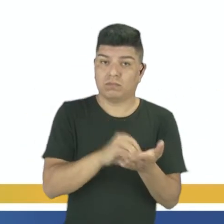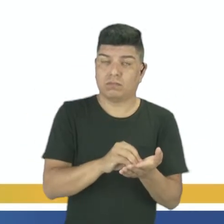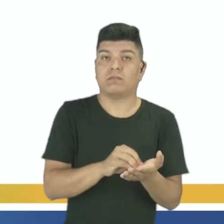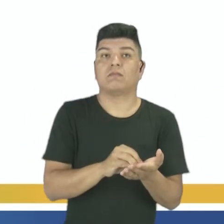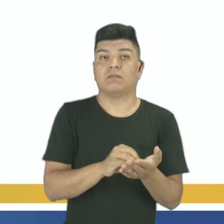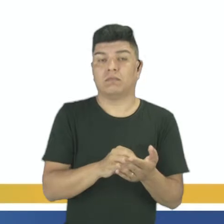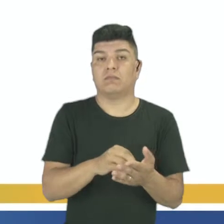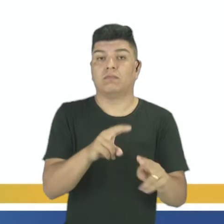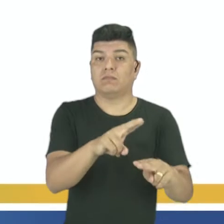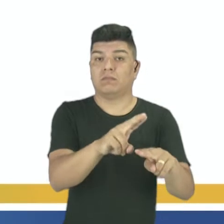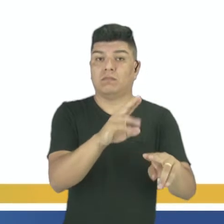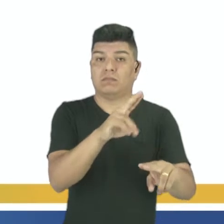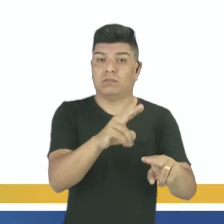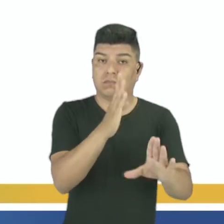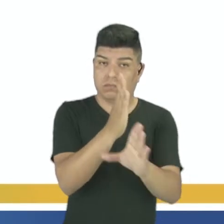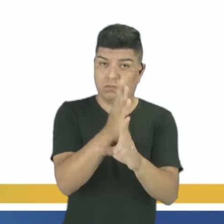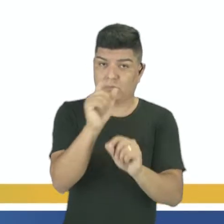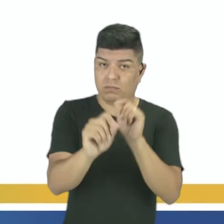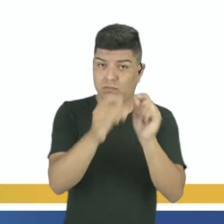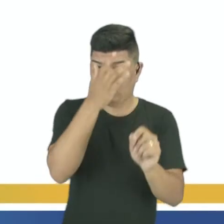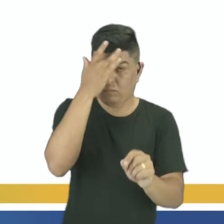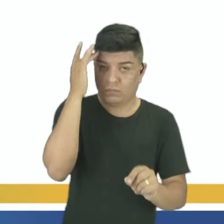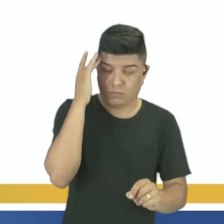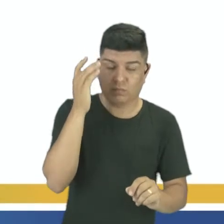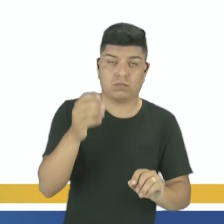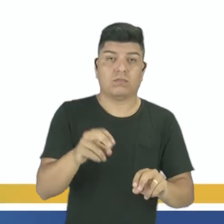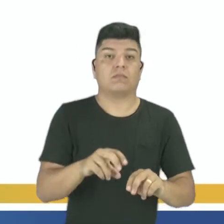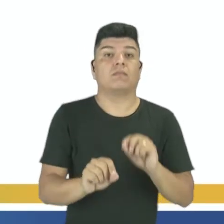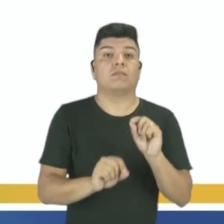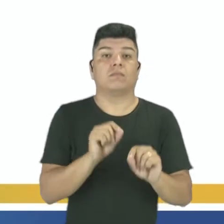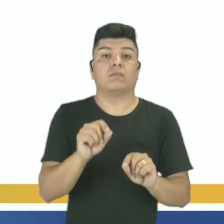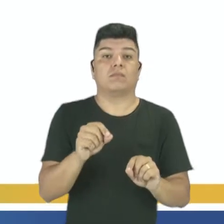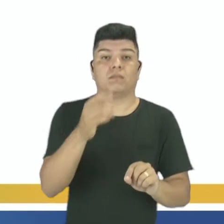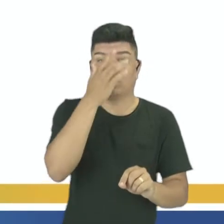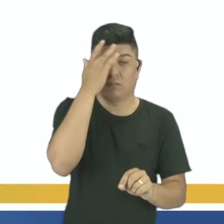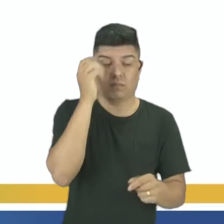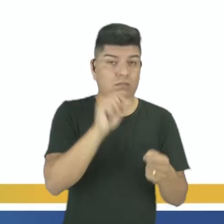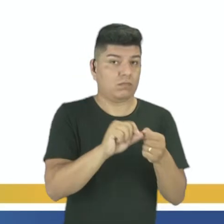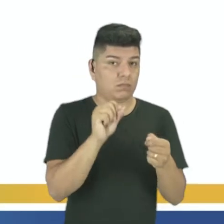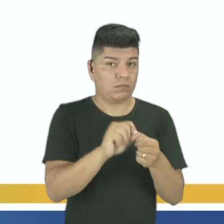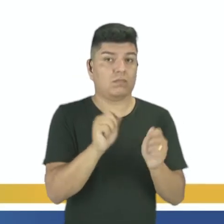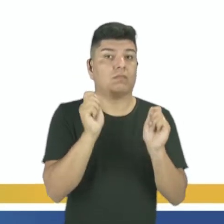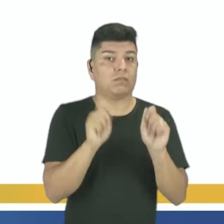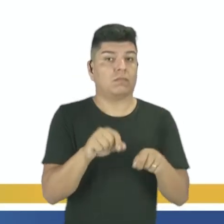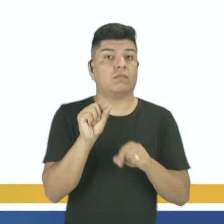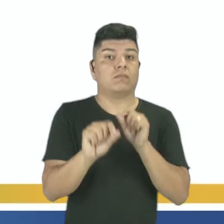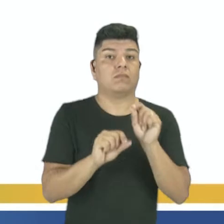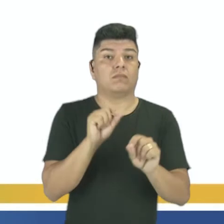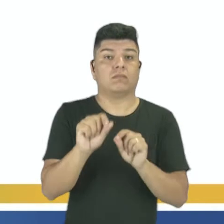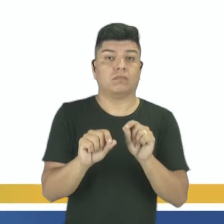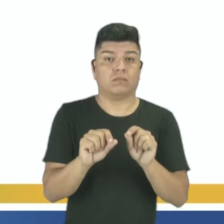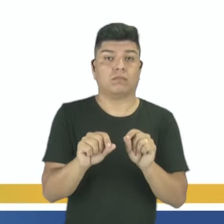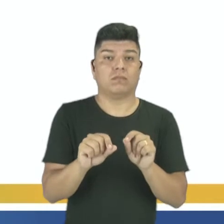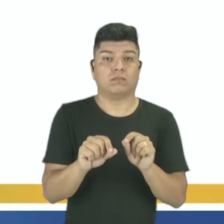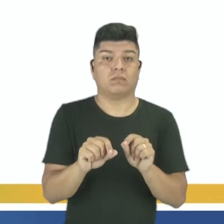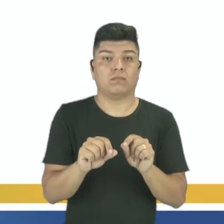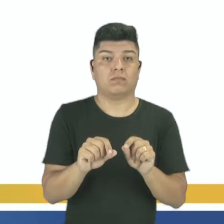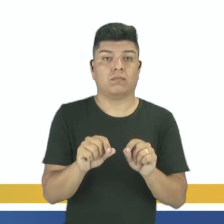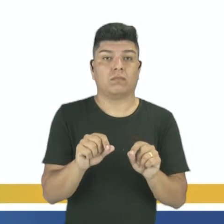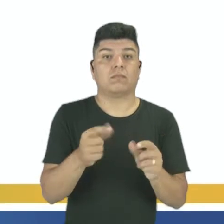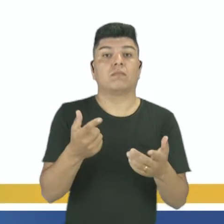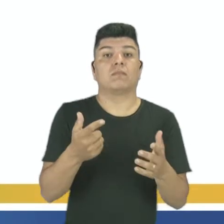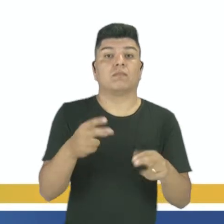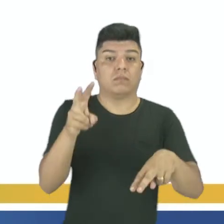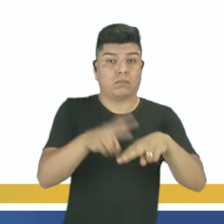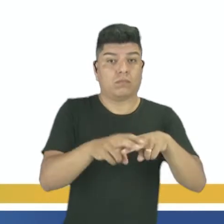em detrimento à pessoa física ou jurídica. A pessoa que cometeu o ilícito pode ser considerada a pena